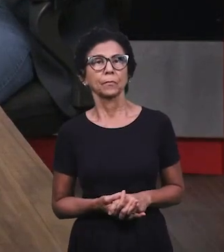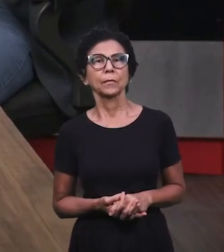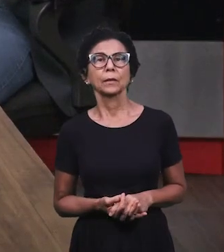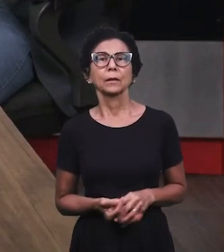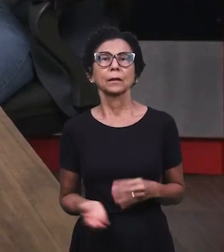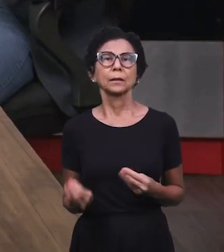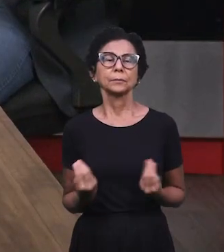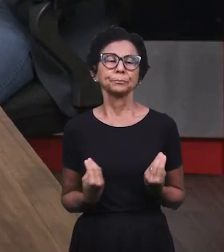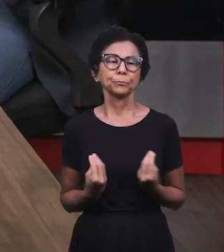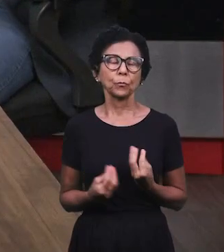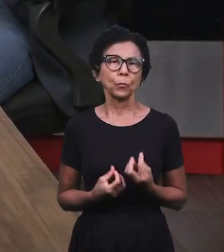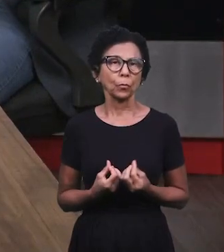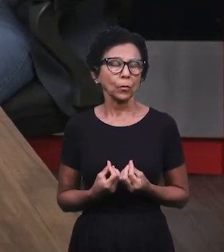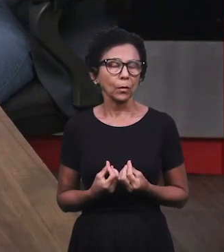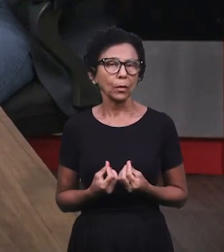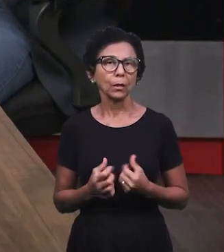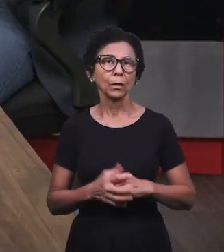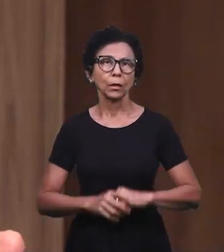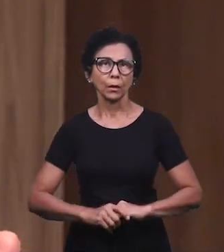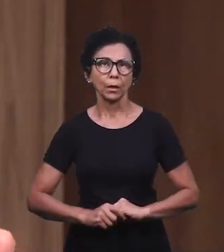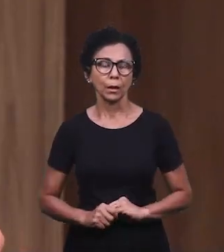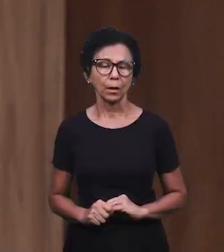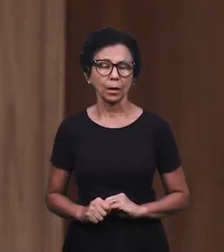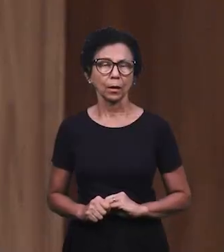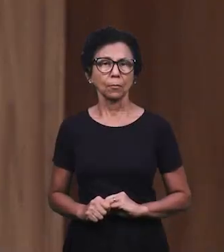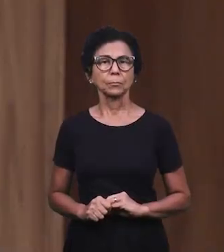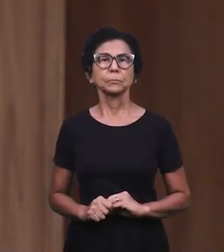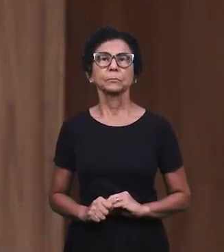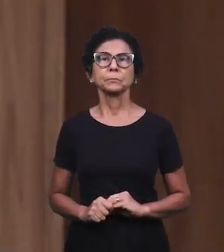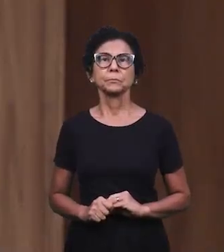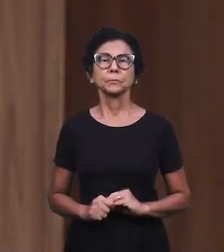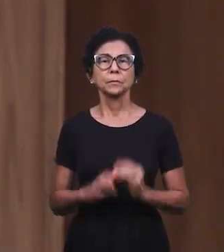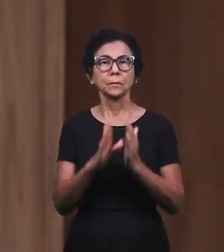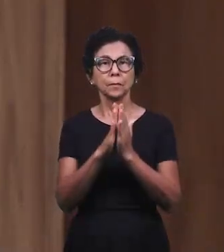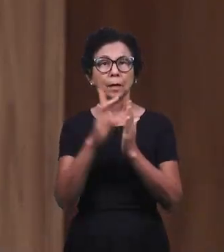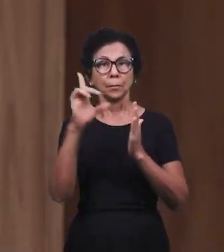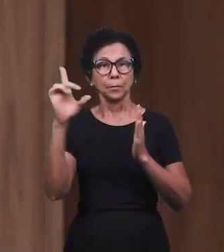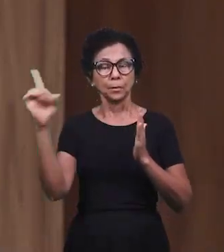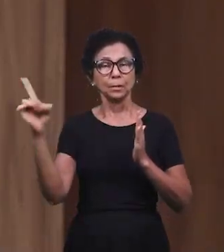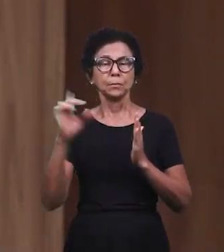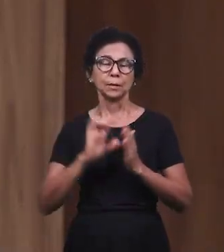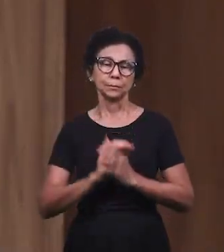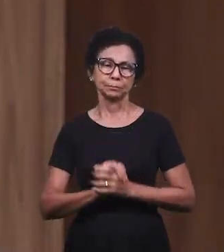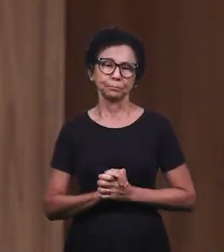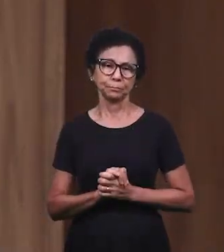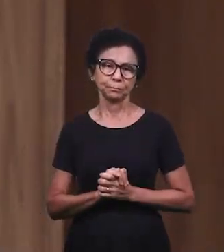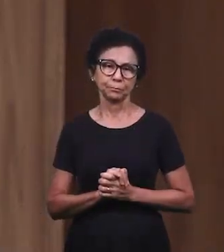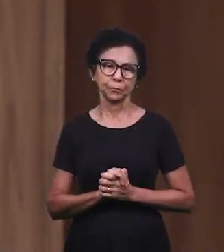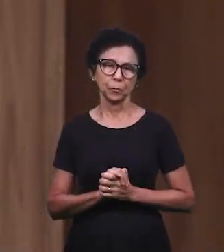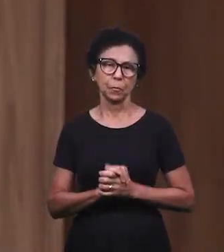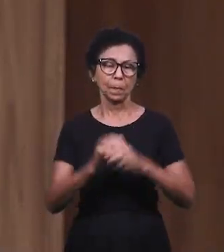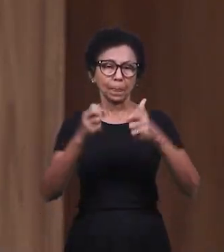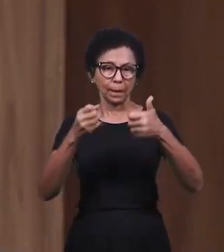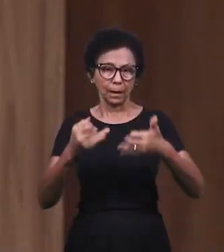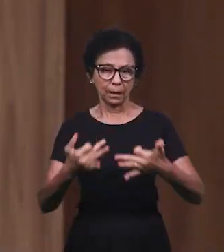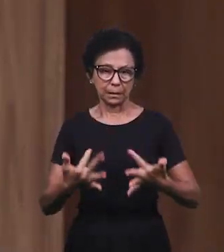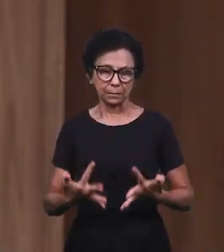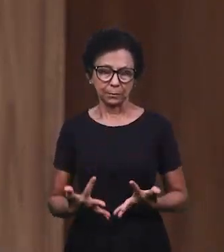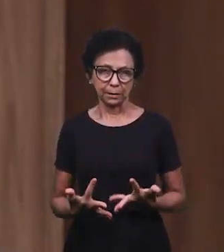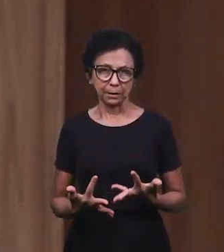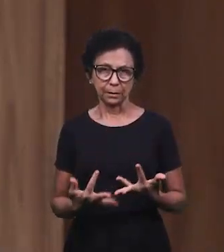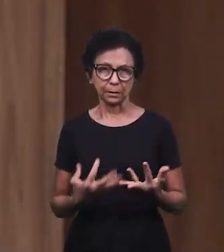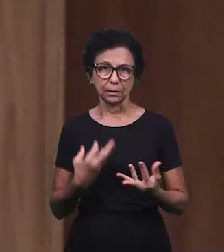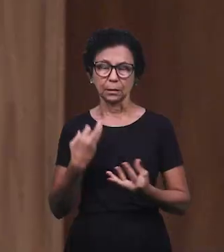o princípio adotado na palavra de Deus como explicação para a